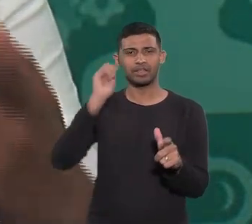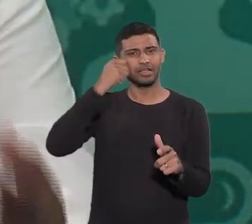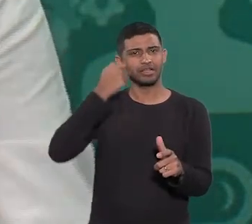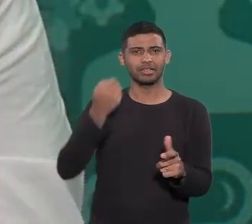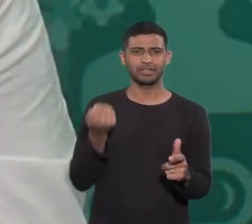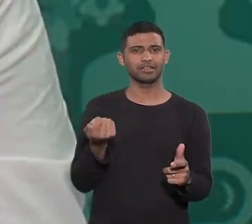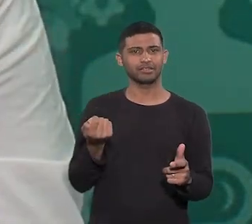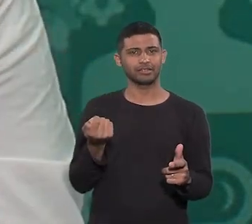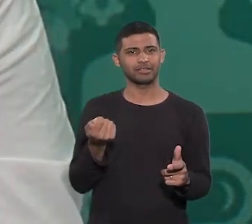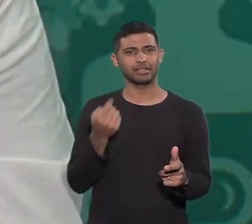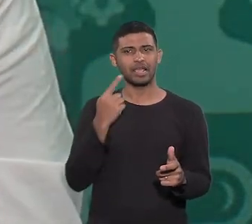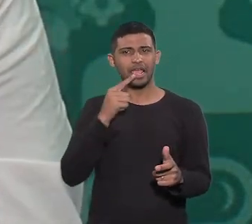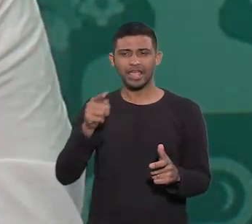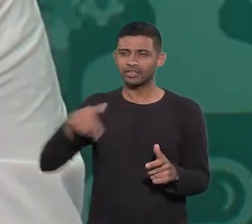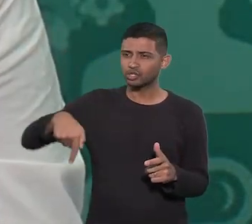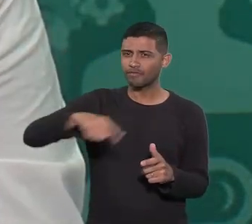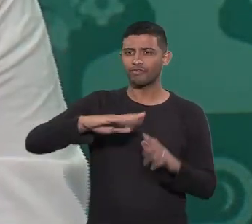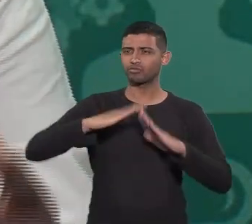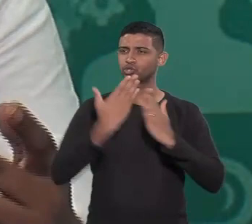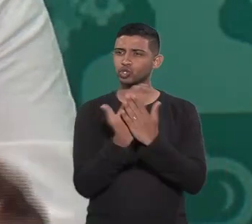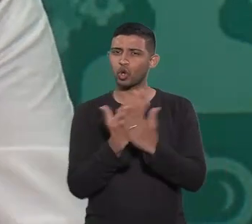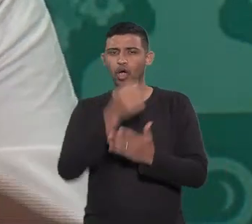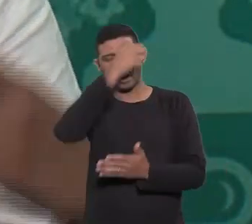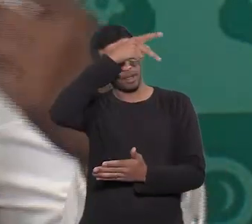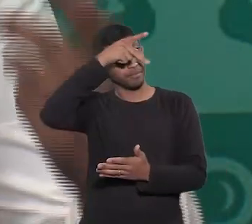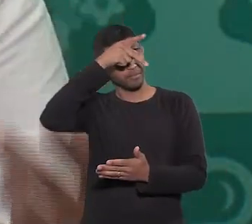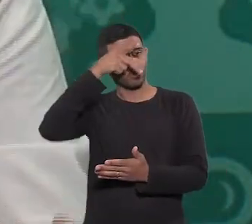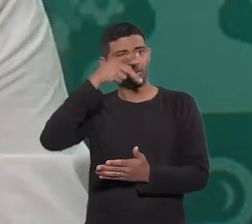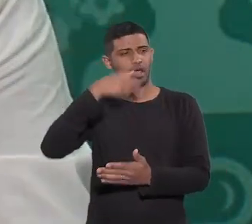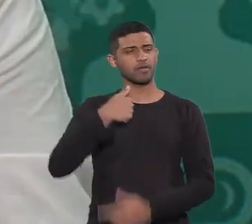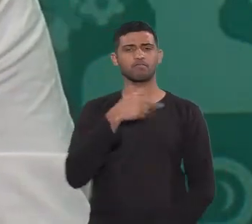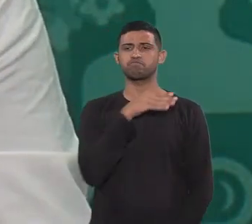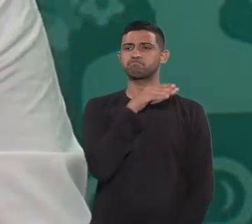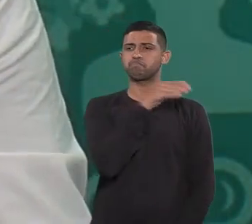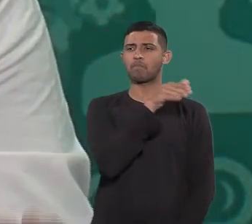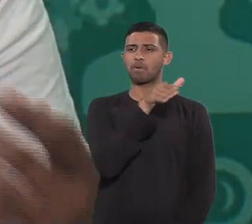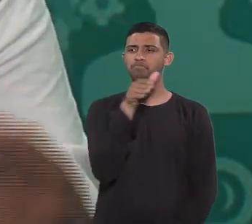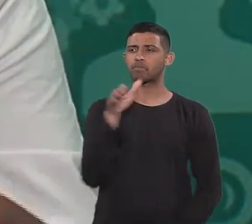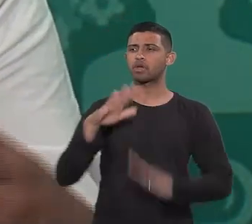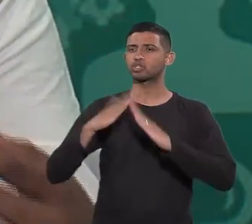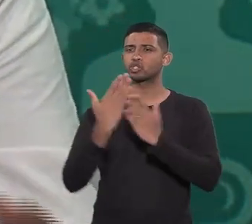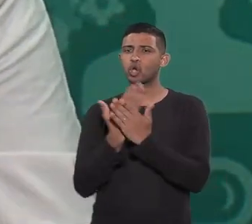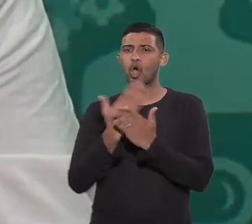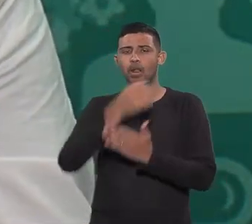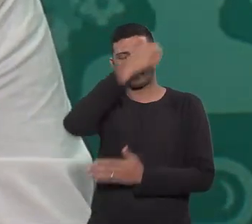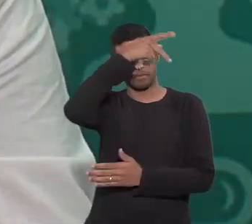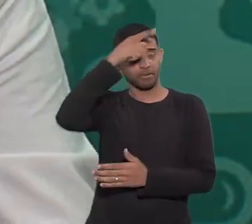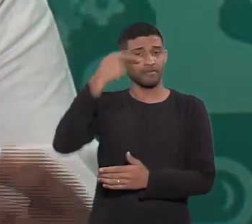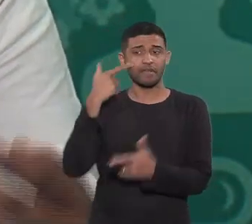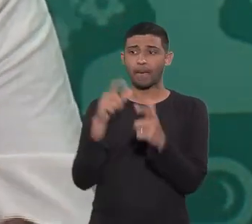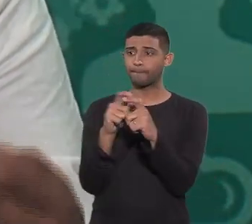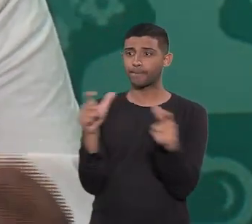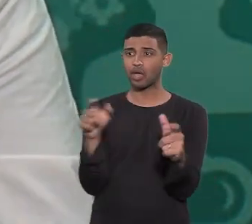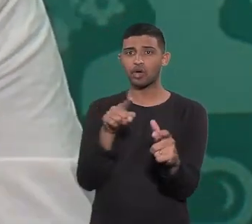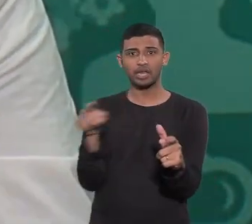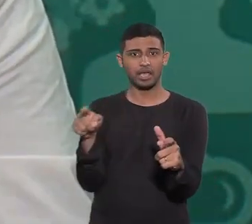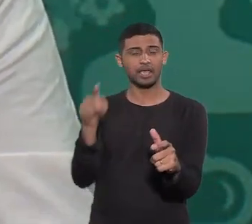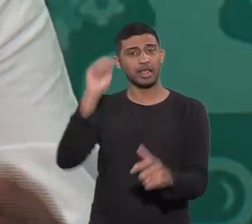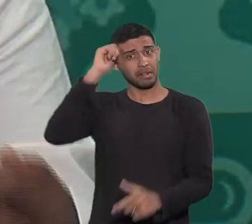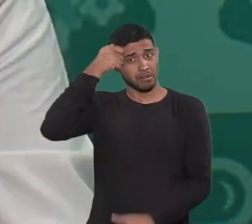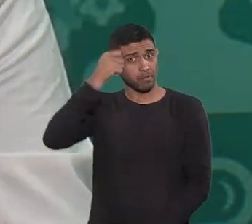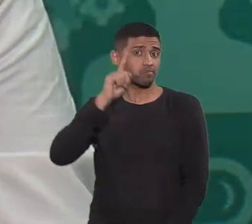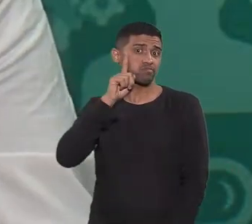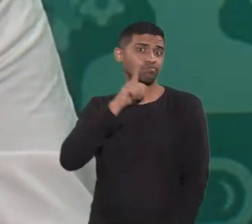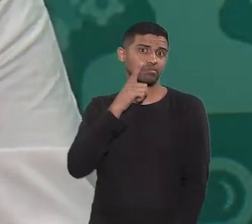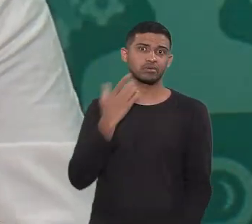inclusive, de frequentadores de escola pública. Porque ao você ir nas escolas públicas, a maioria que frequenta lá são pretos e pardos,